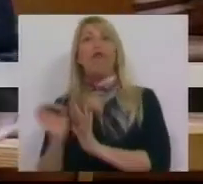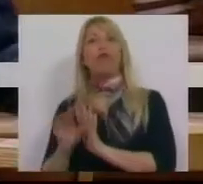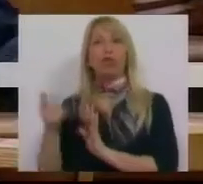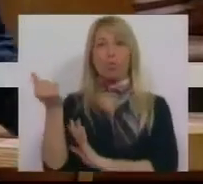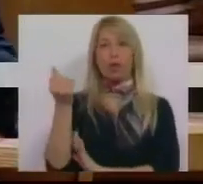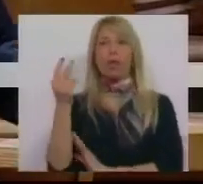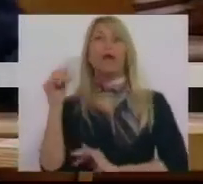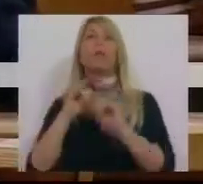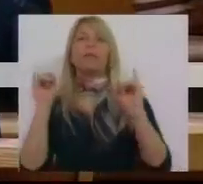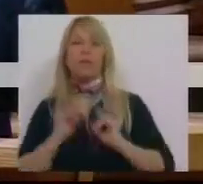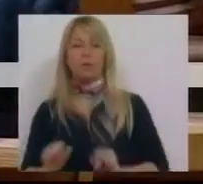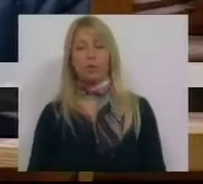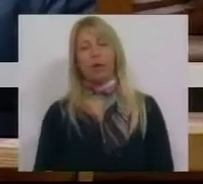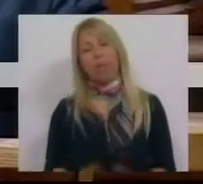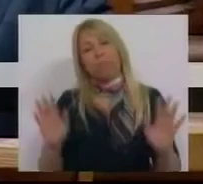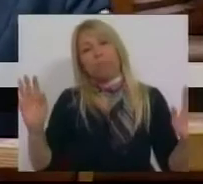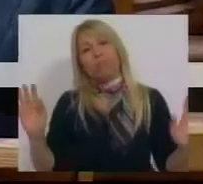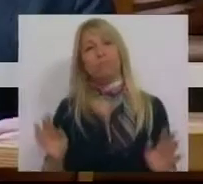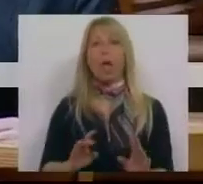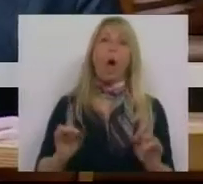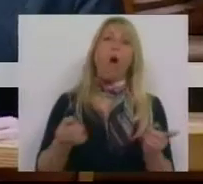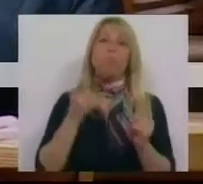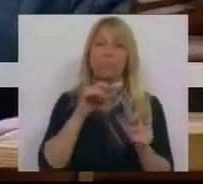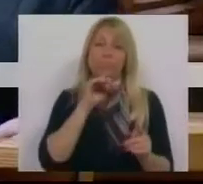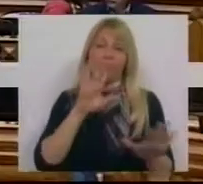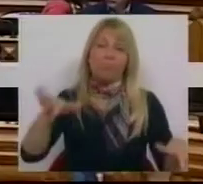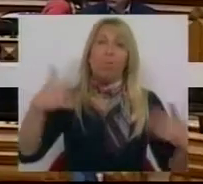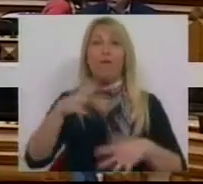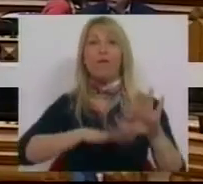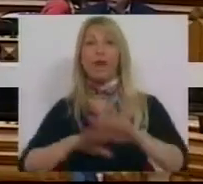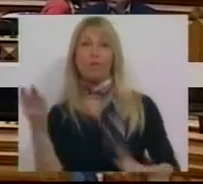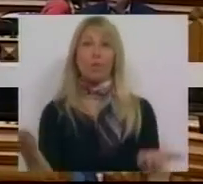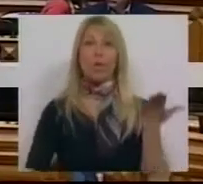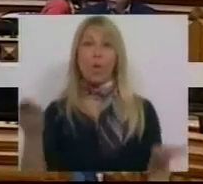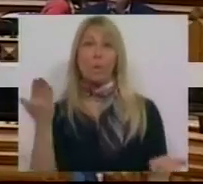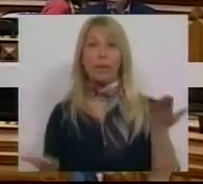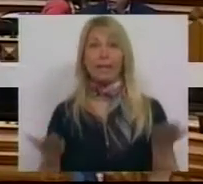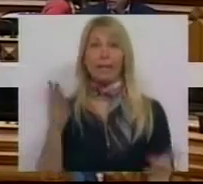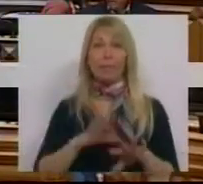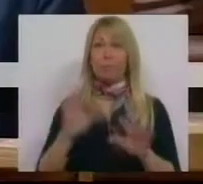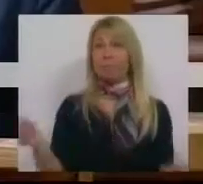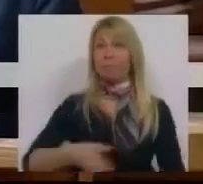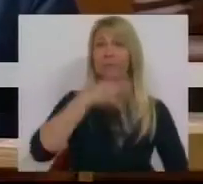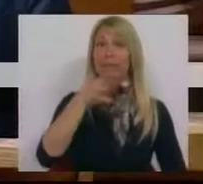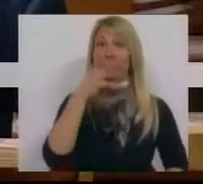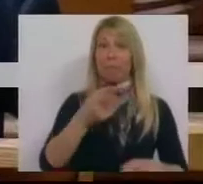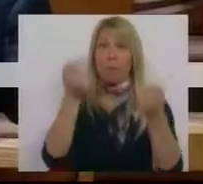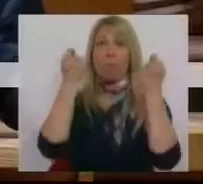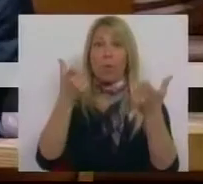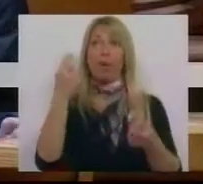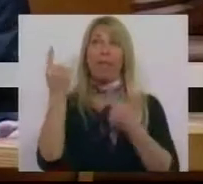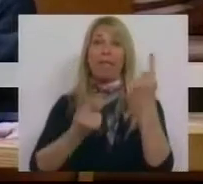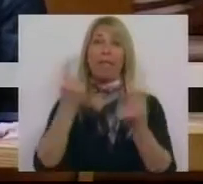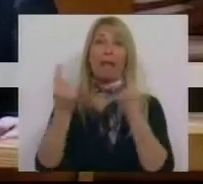aqui fica talvez algum comparativo sobre a pouca fundamentação de alguns paralelos